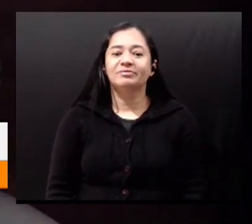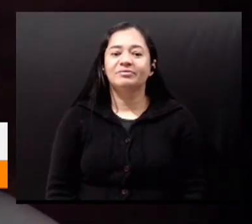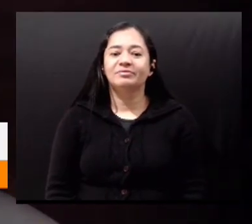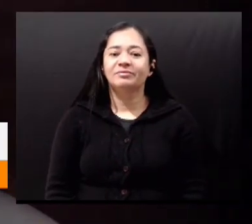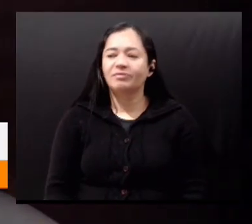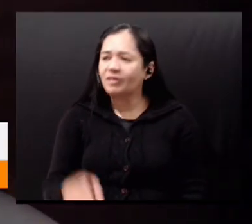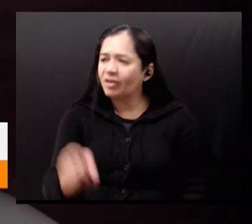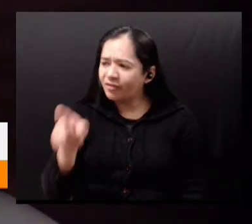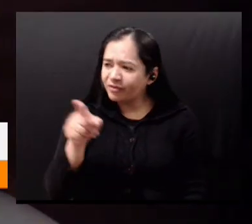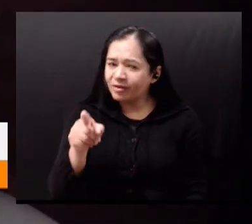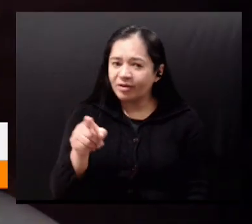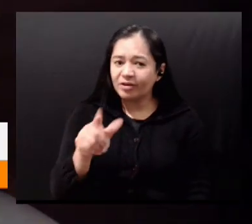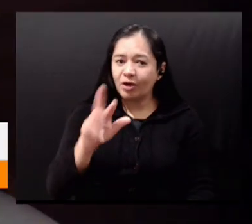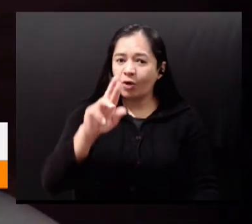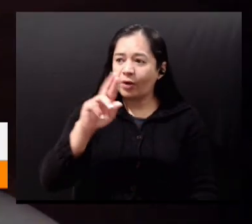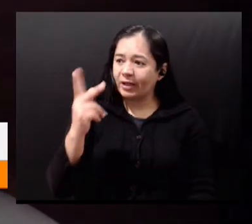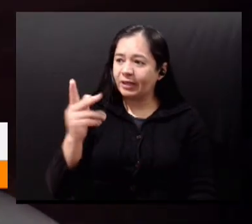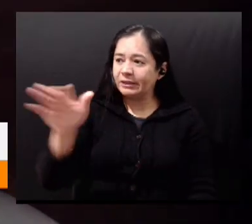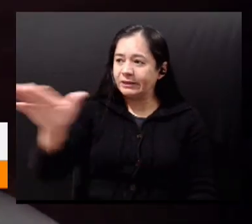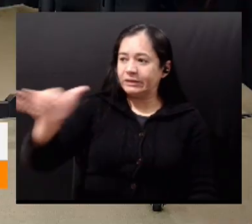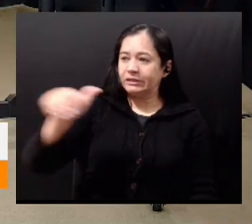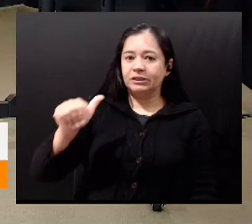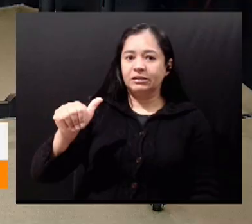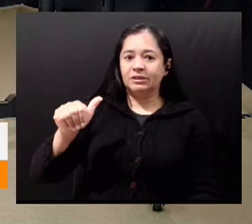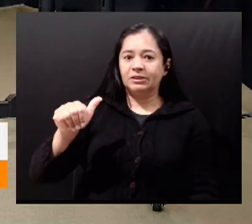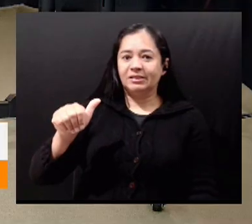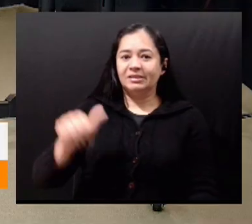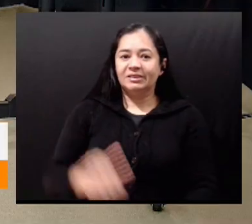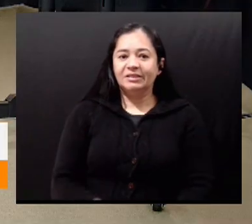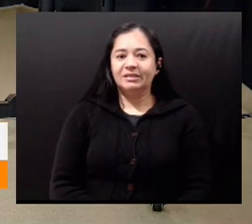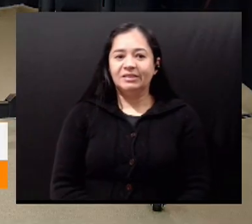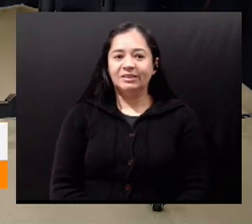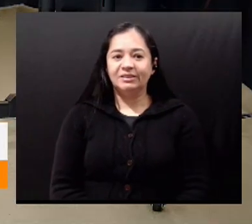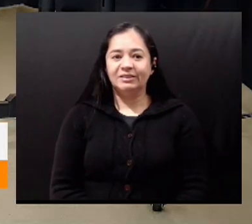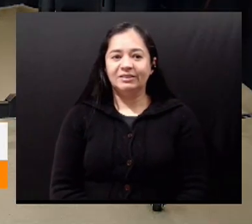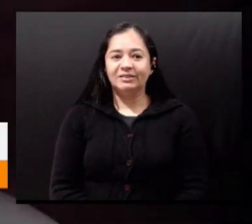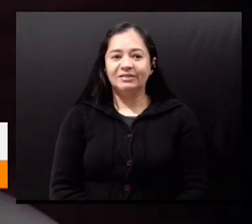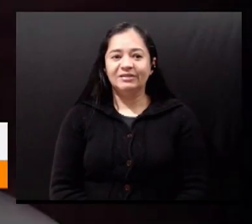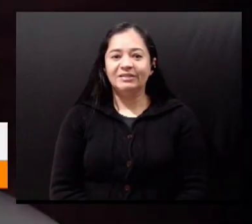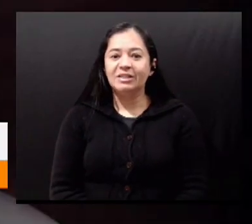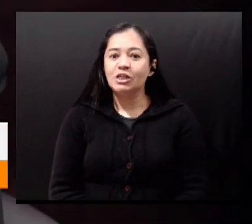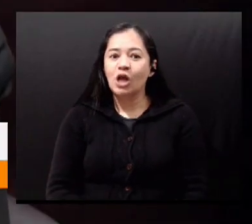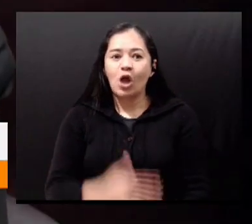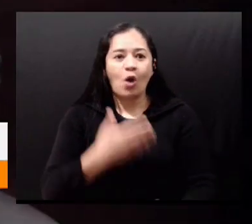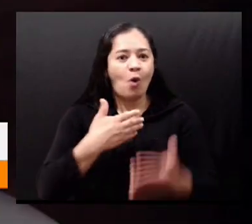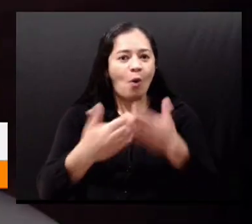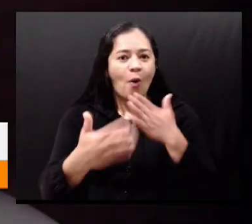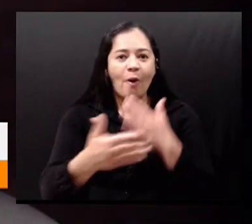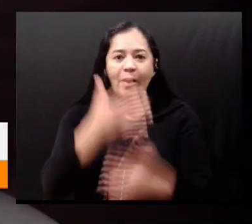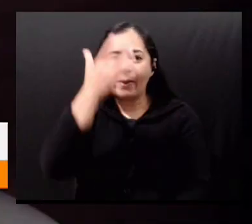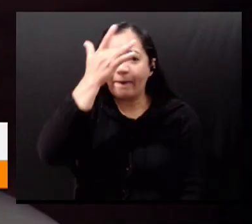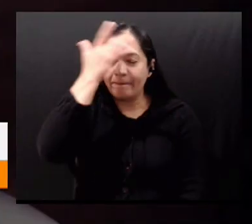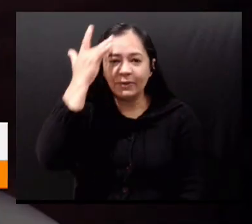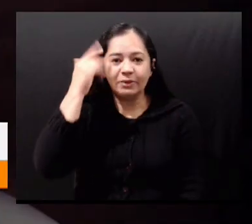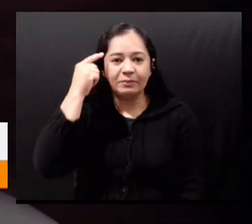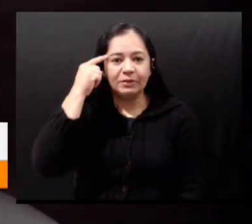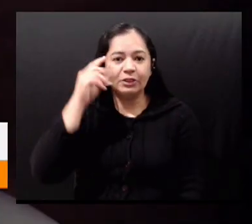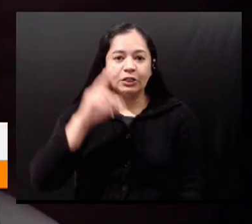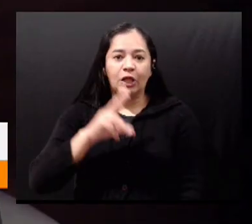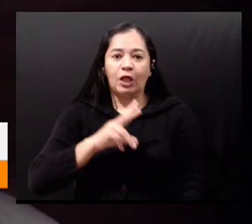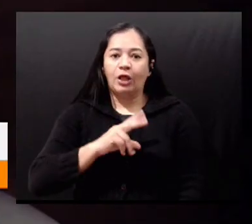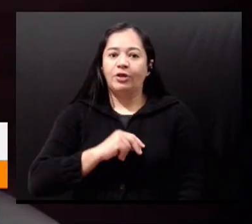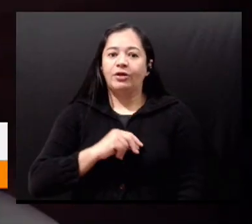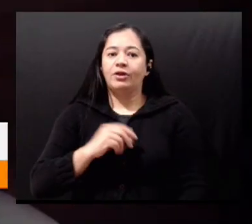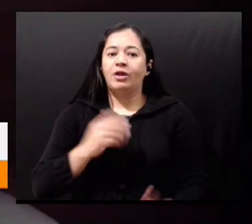RH tá te chamando. É verdade, né? O que Não tem acontece? um que pensa assim, nossa, é uma atualização de cadastro.